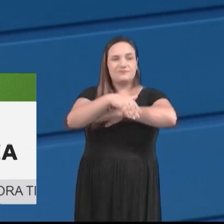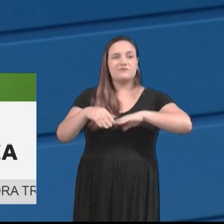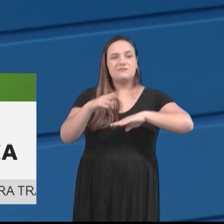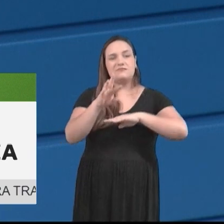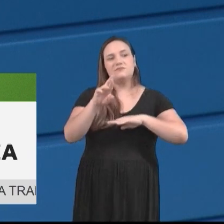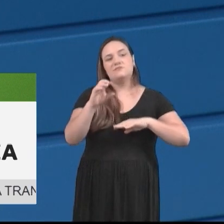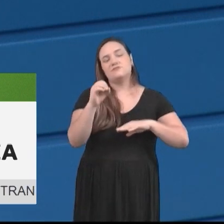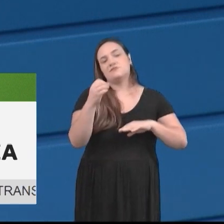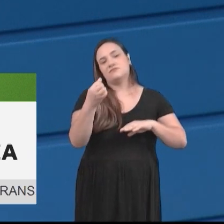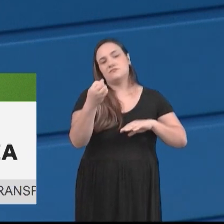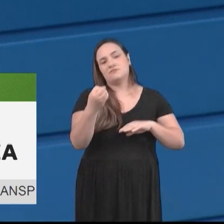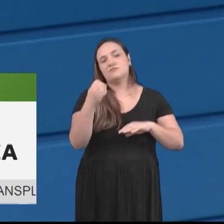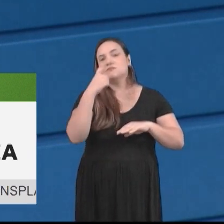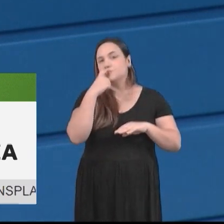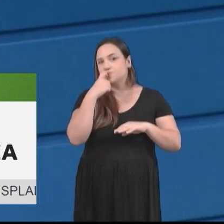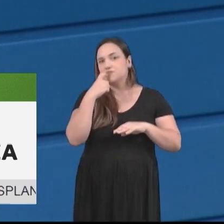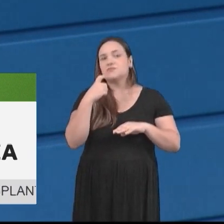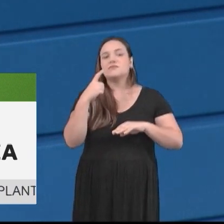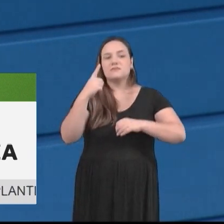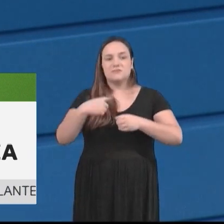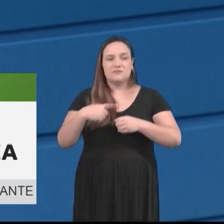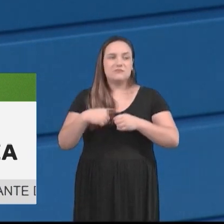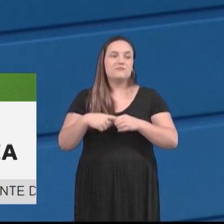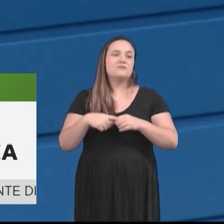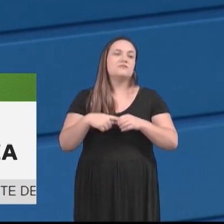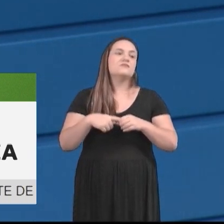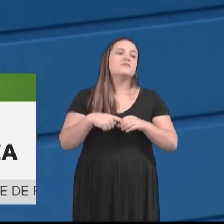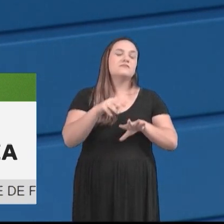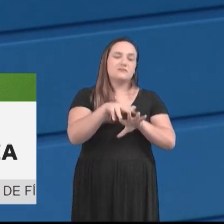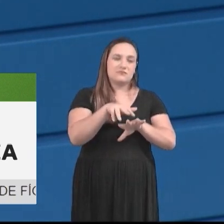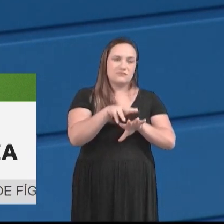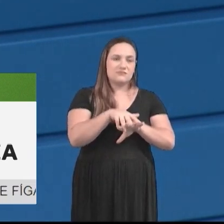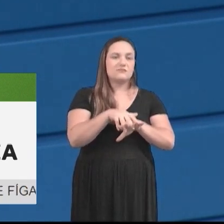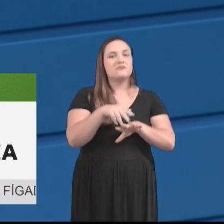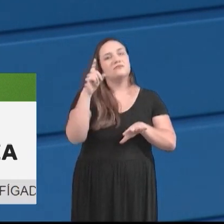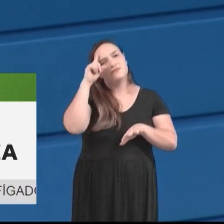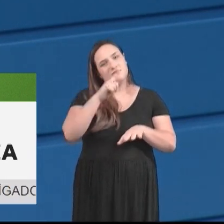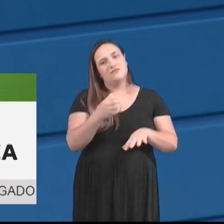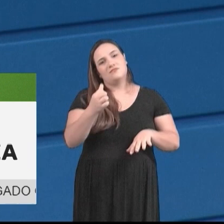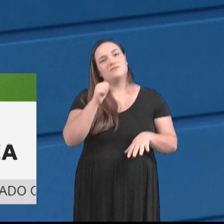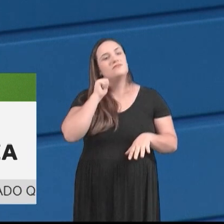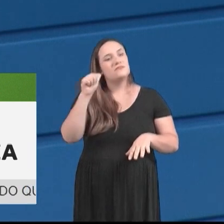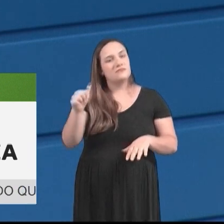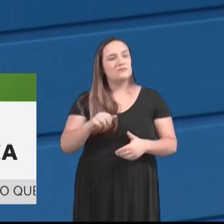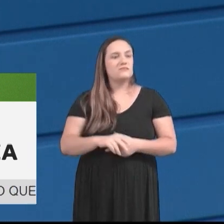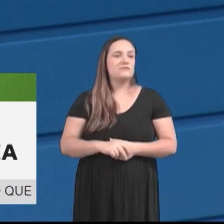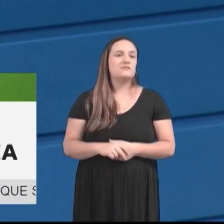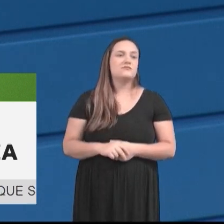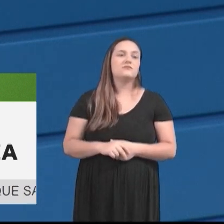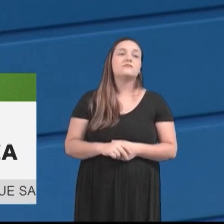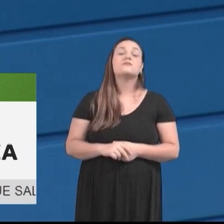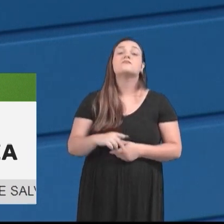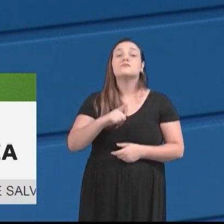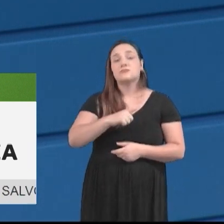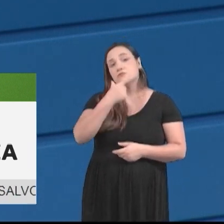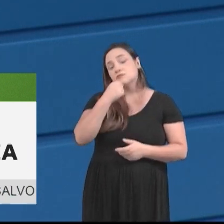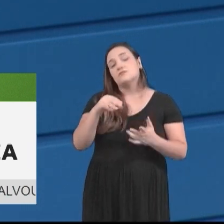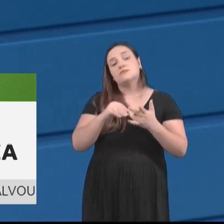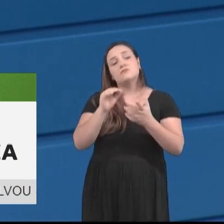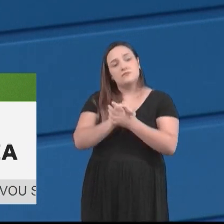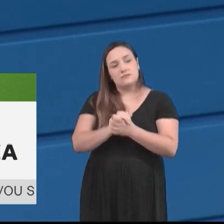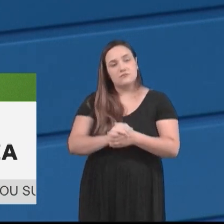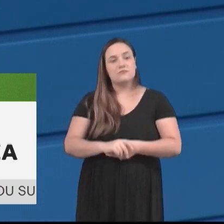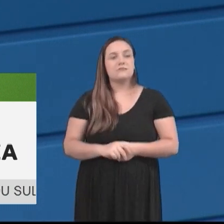nas proximidades da estação Guavira, município de Sidrolândia, no último dia 6 de abril. O acidente envolveu também o esposo de Adriele, o senhor